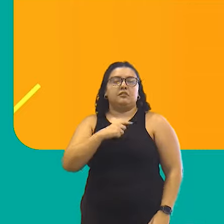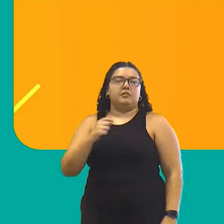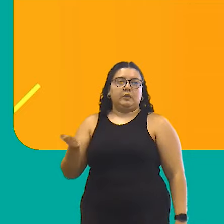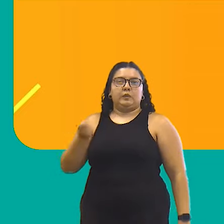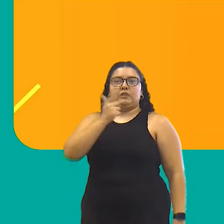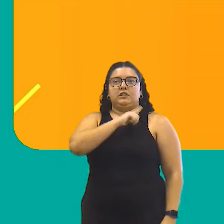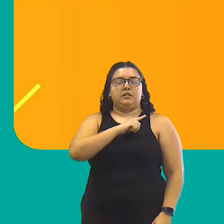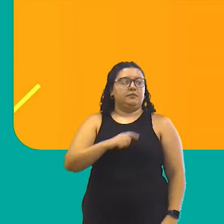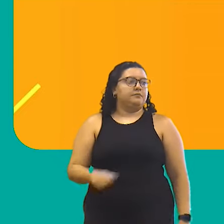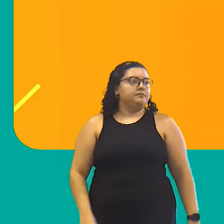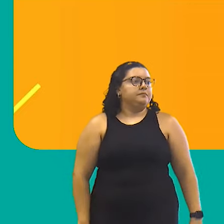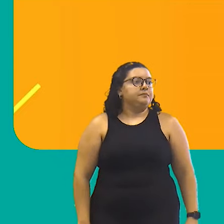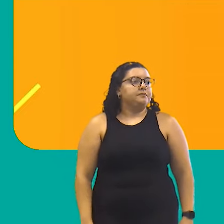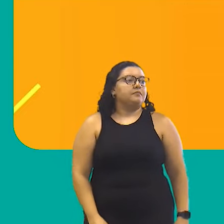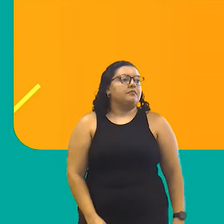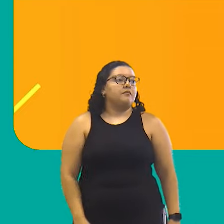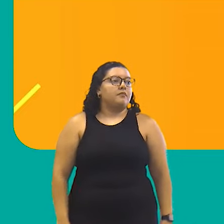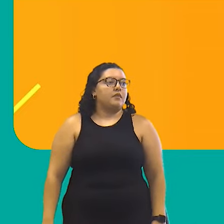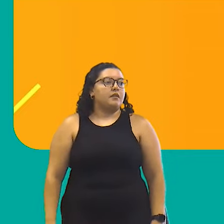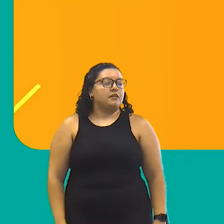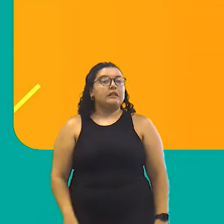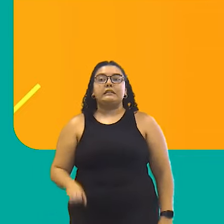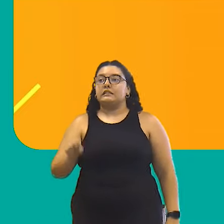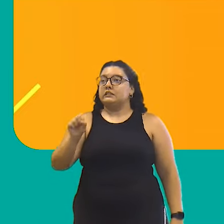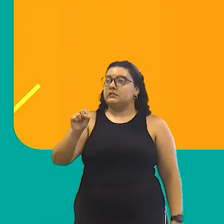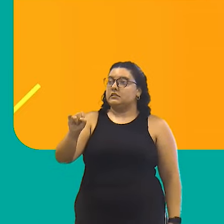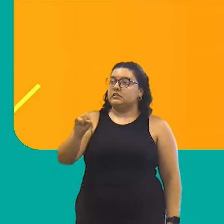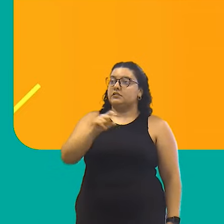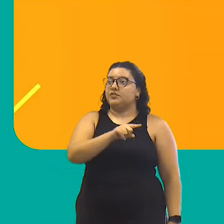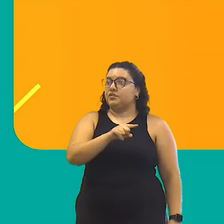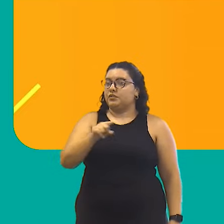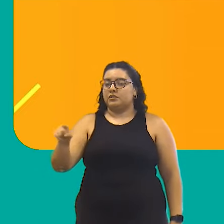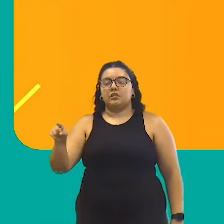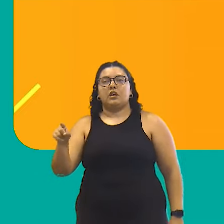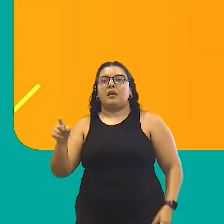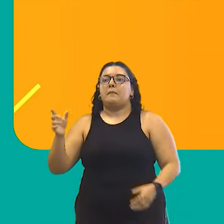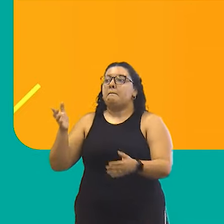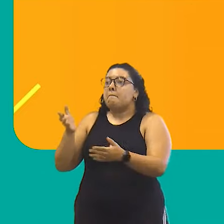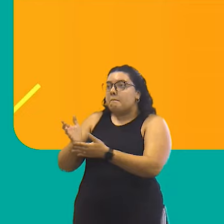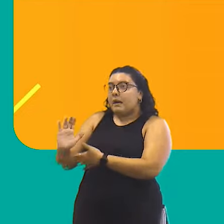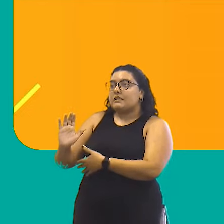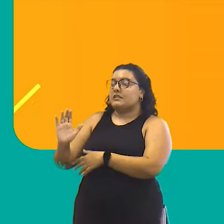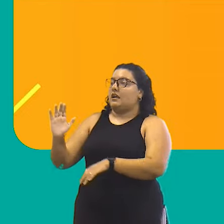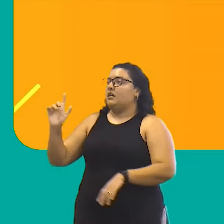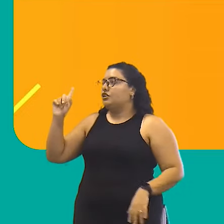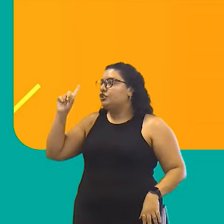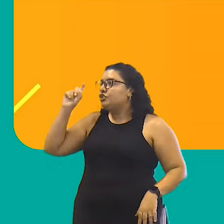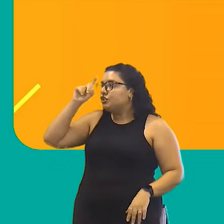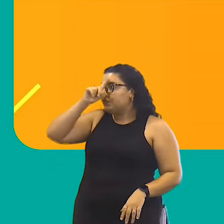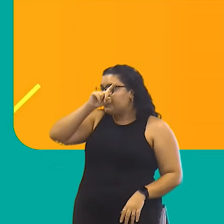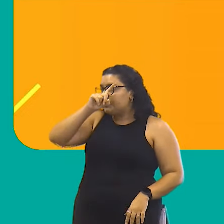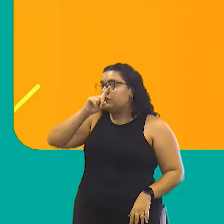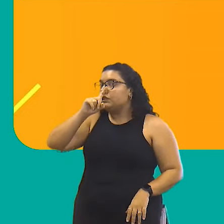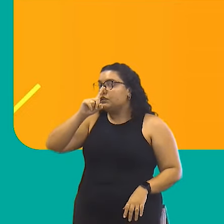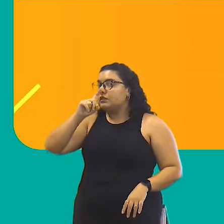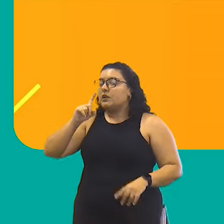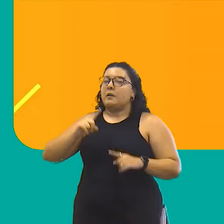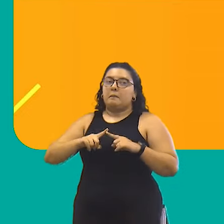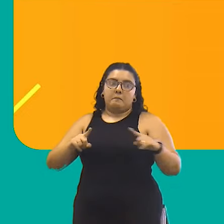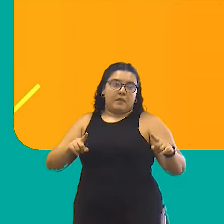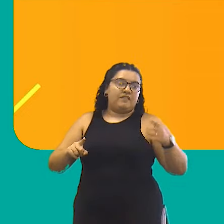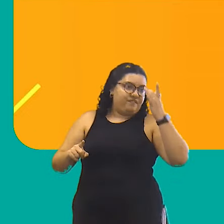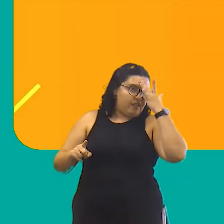ganha. Agora, se você acertar a questão difícil, tendo acertado a